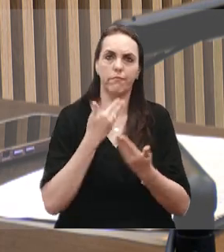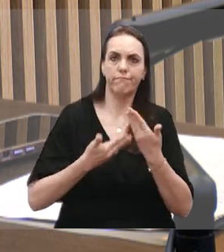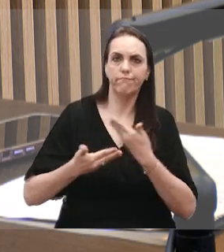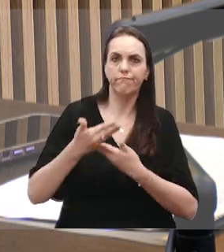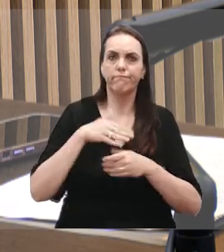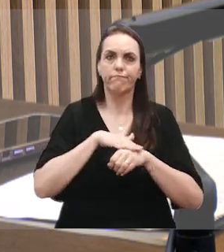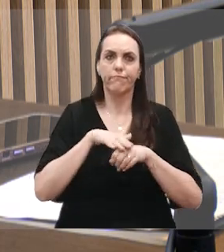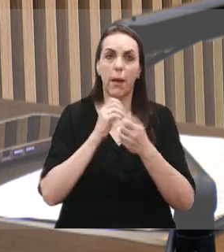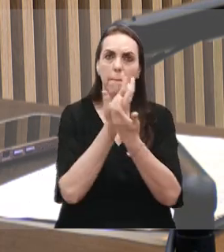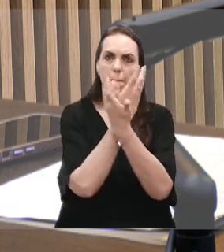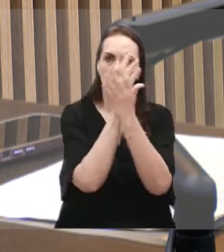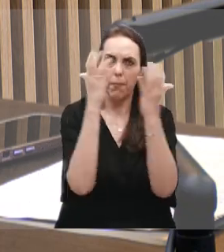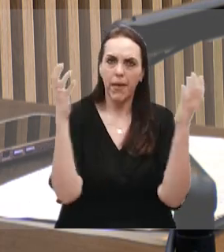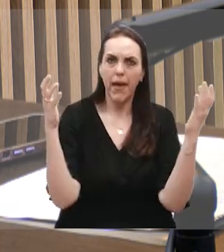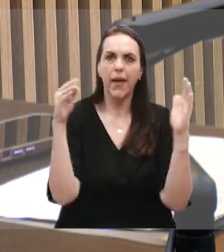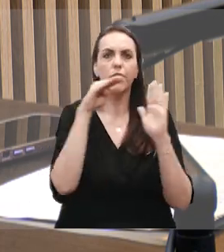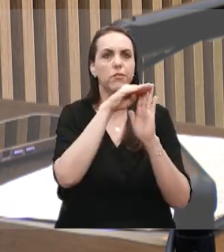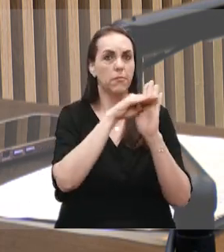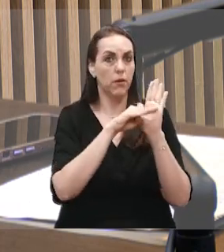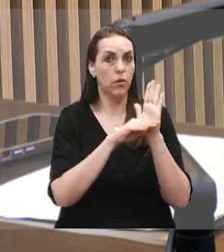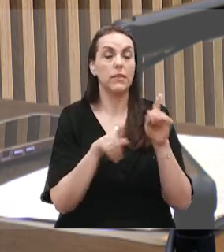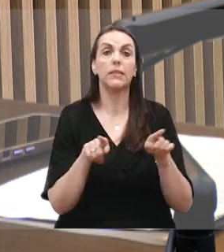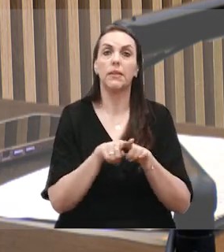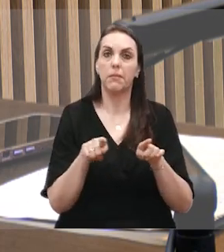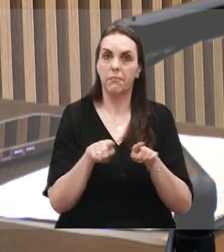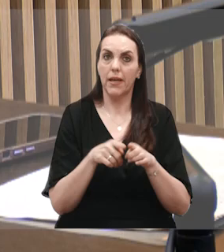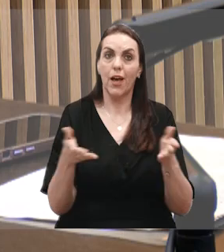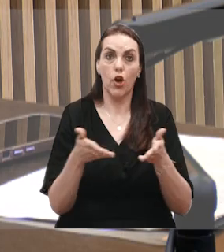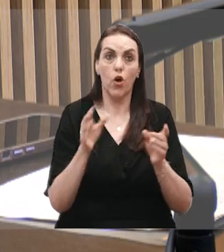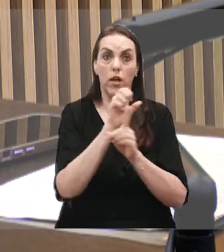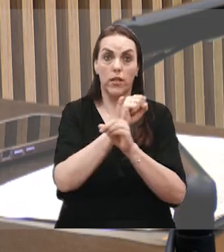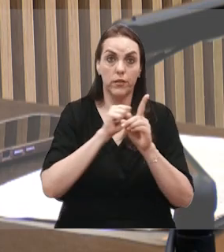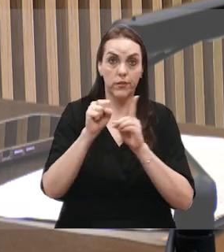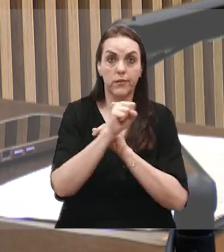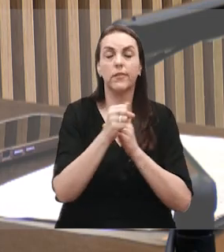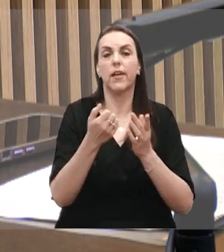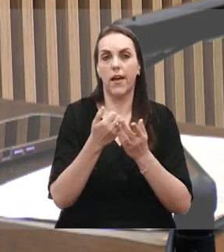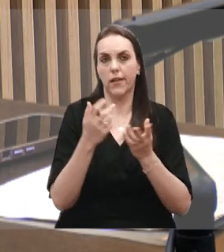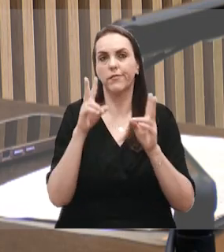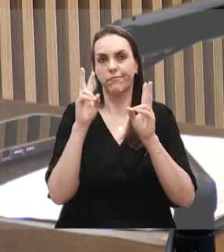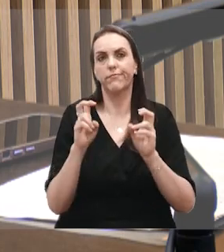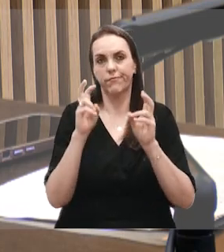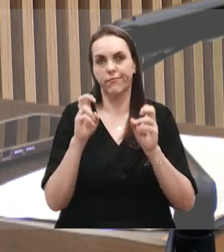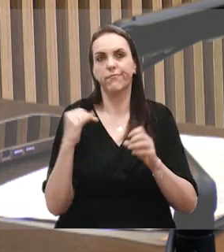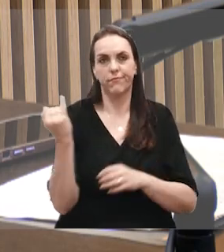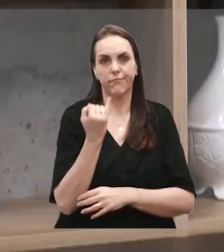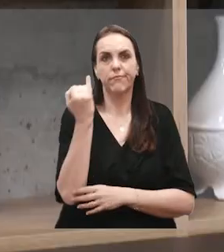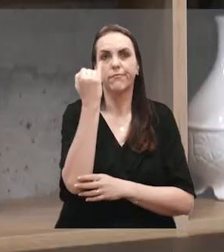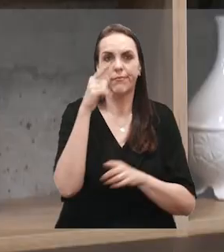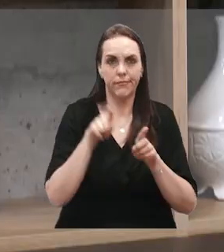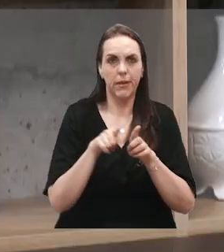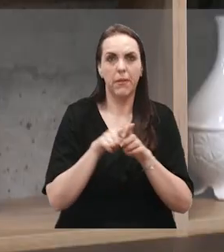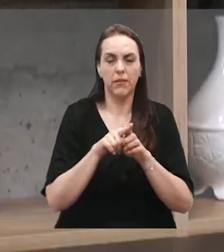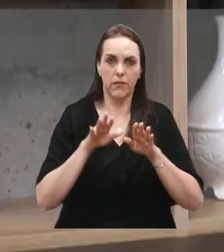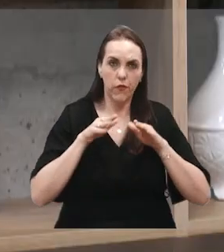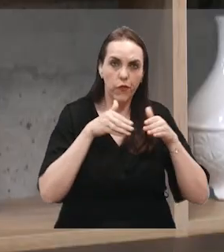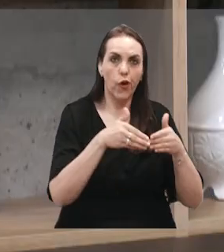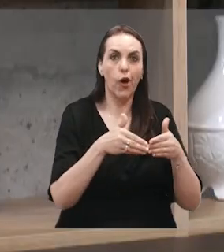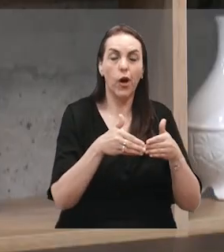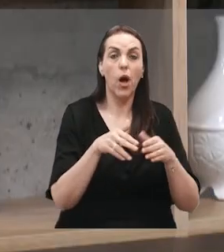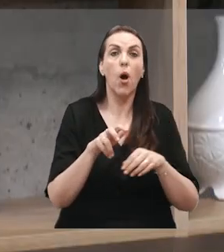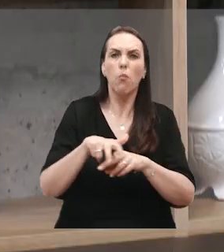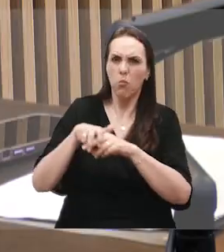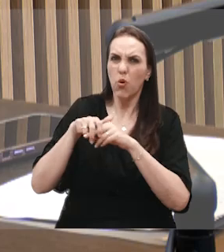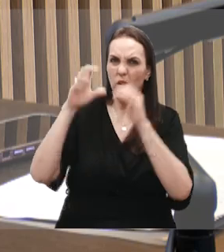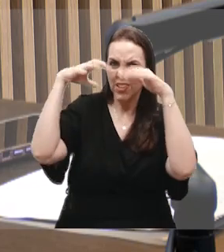meio ambiente, que é uma pauta muito latente na sociedade. Então, esse viés Tivemos as eu tenho. enchentes, né, ano